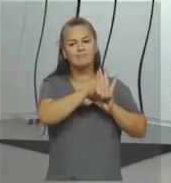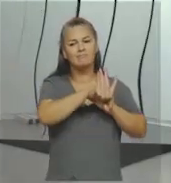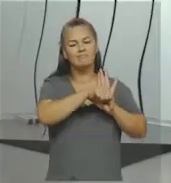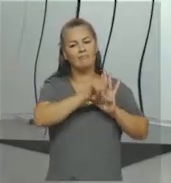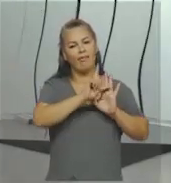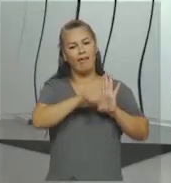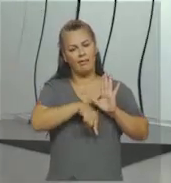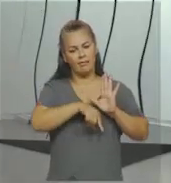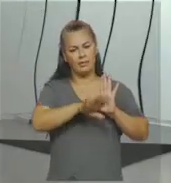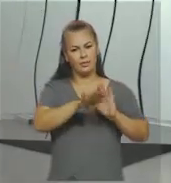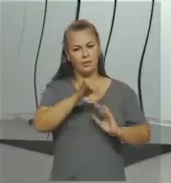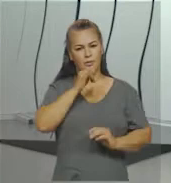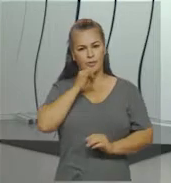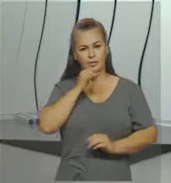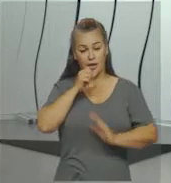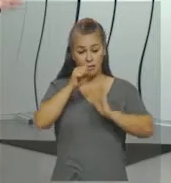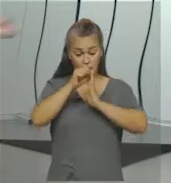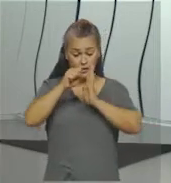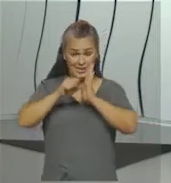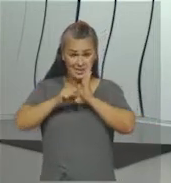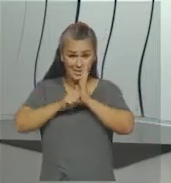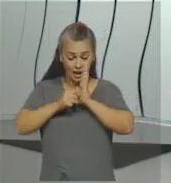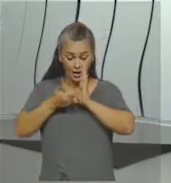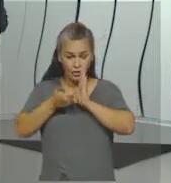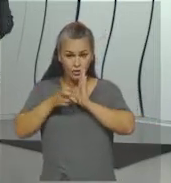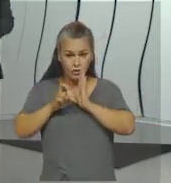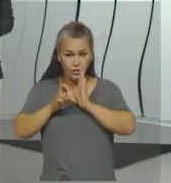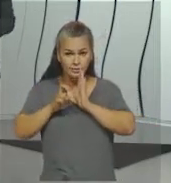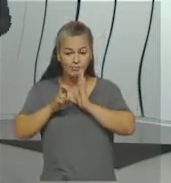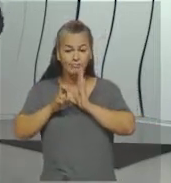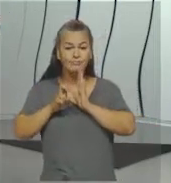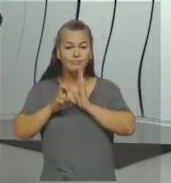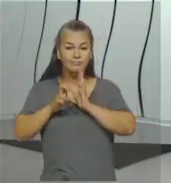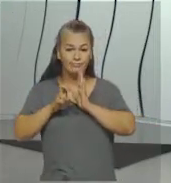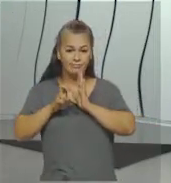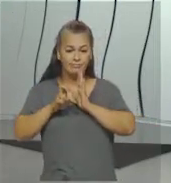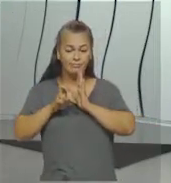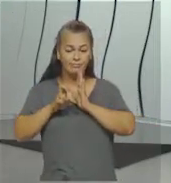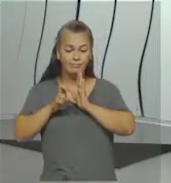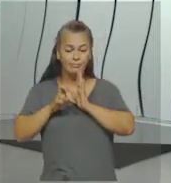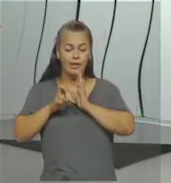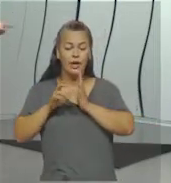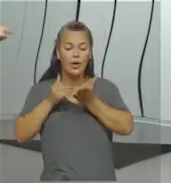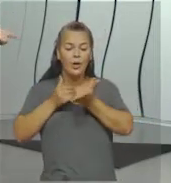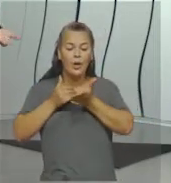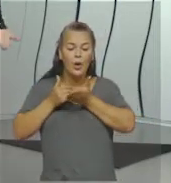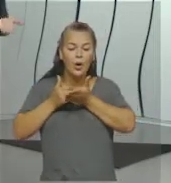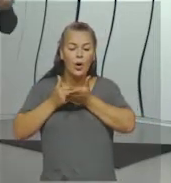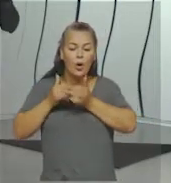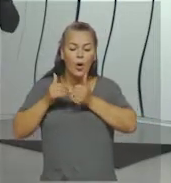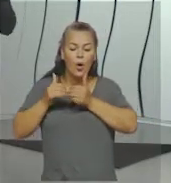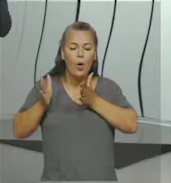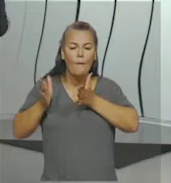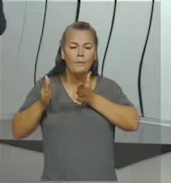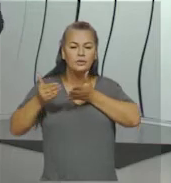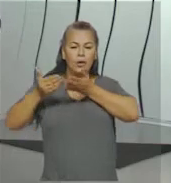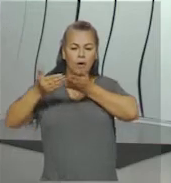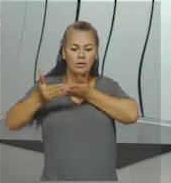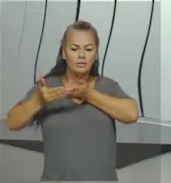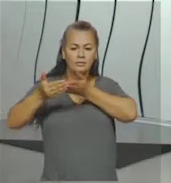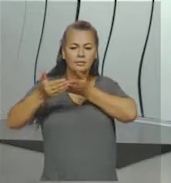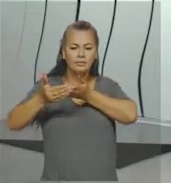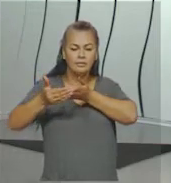aí espalhadas, né, em diversos continentes. No século XIX, muitas